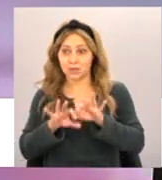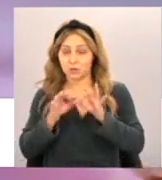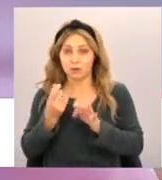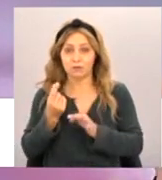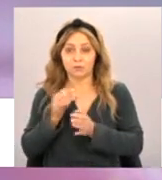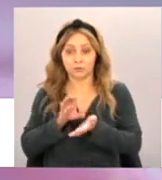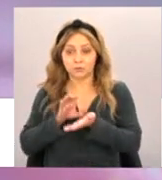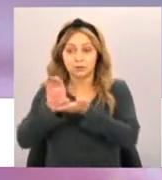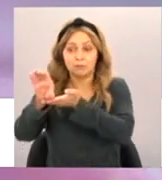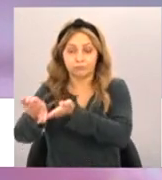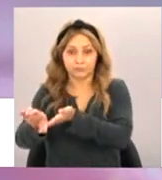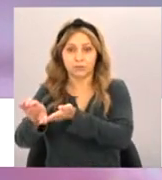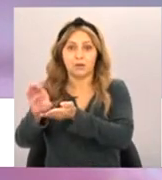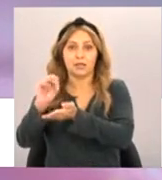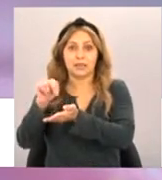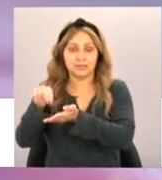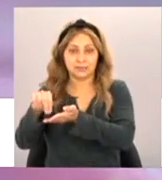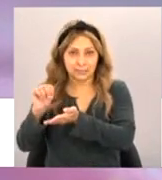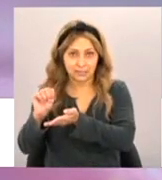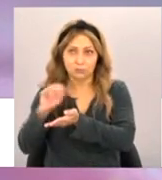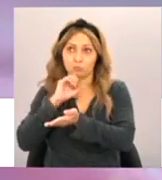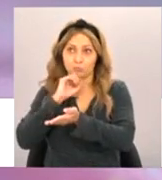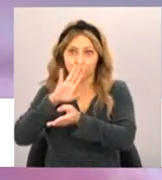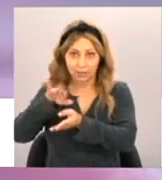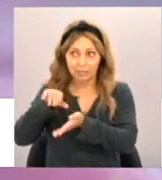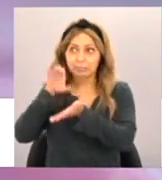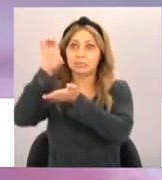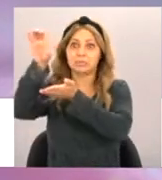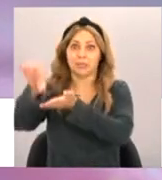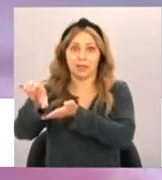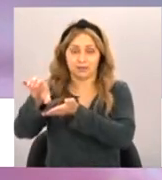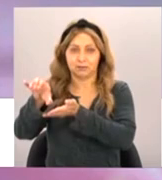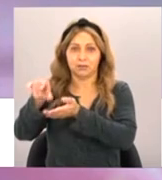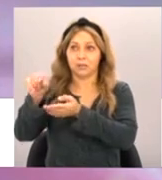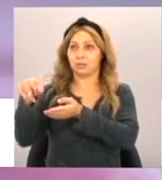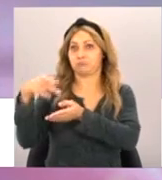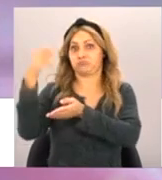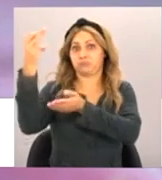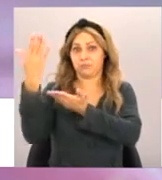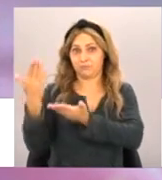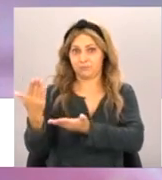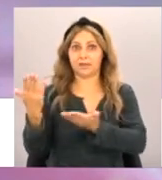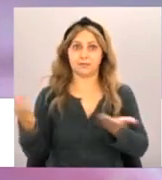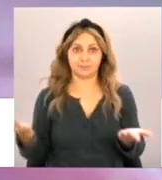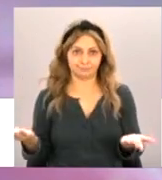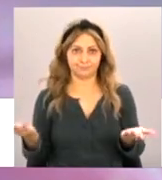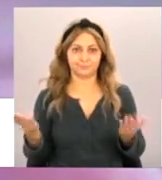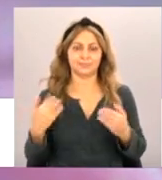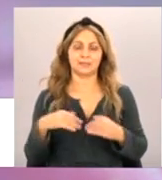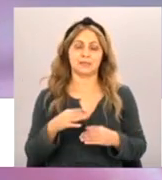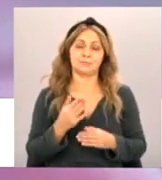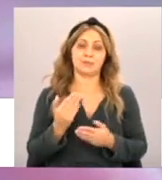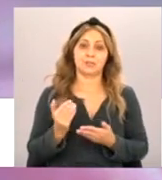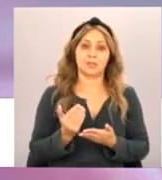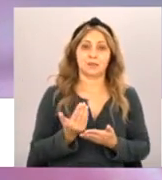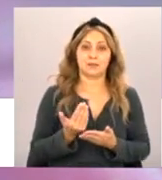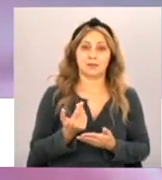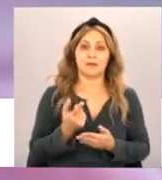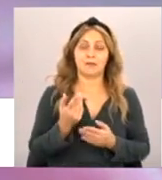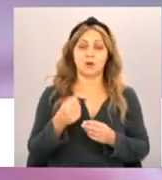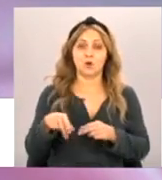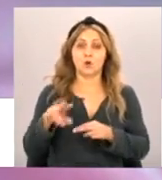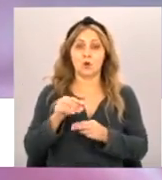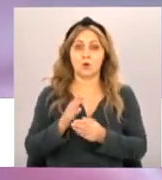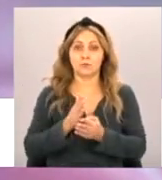mais água que temos dois sms do Luxo precisamos também de ter novas valências para o